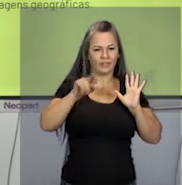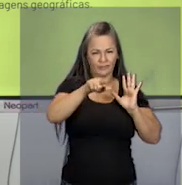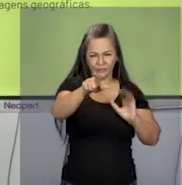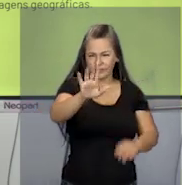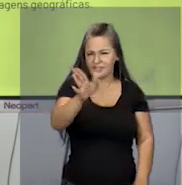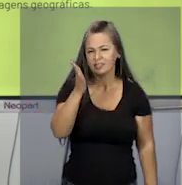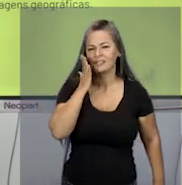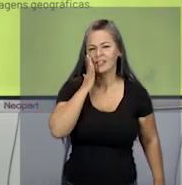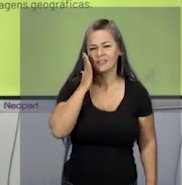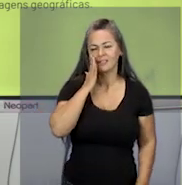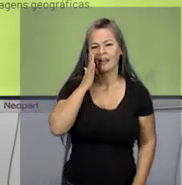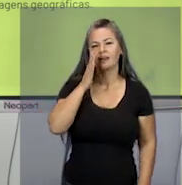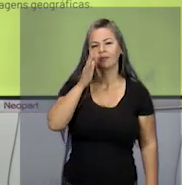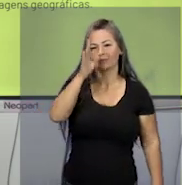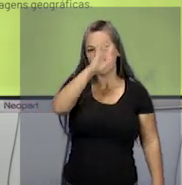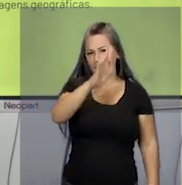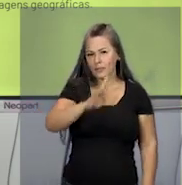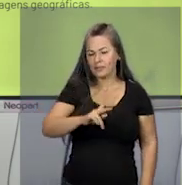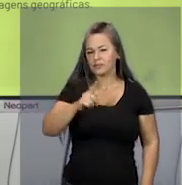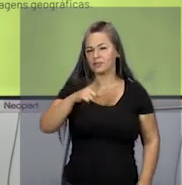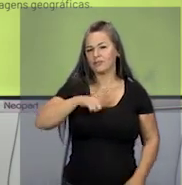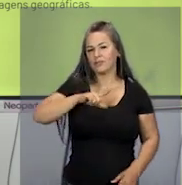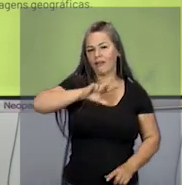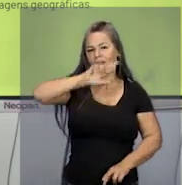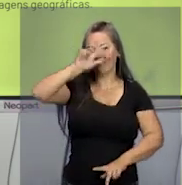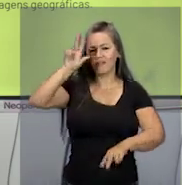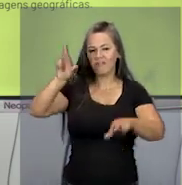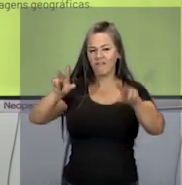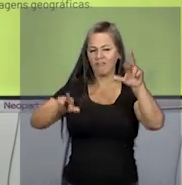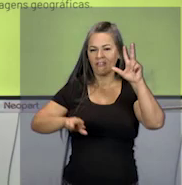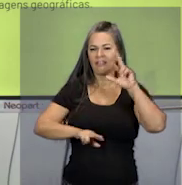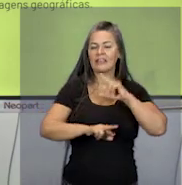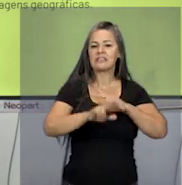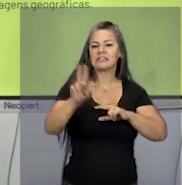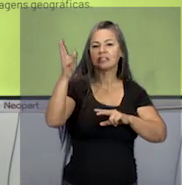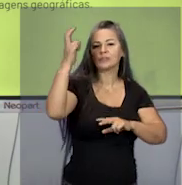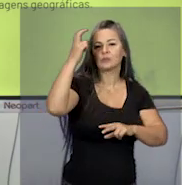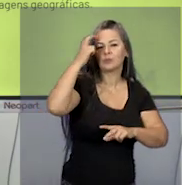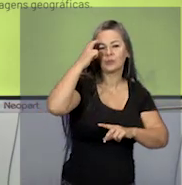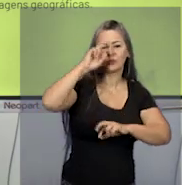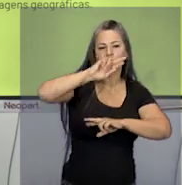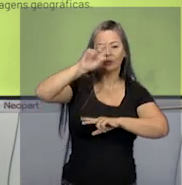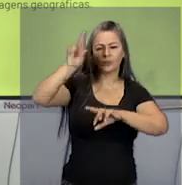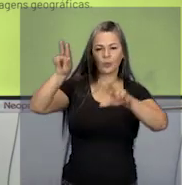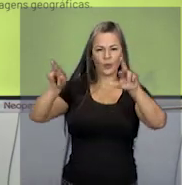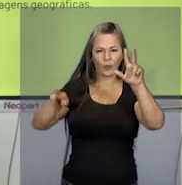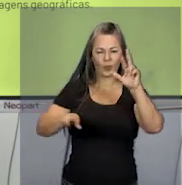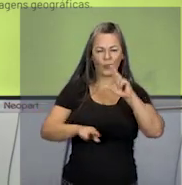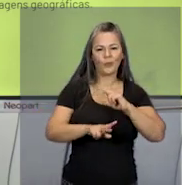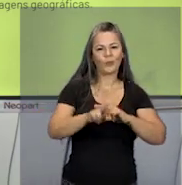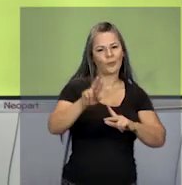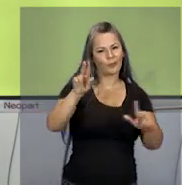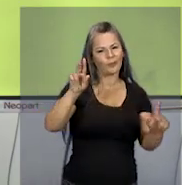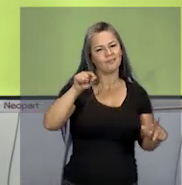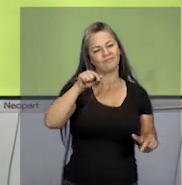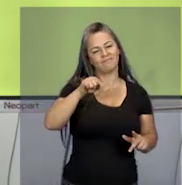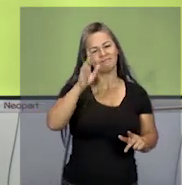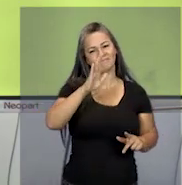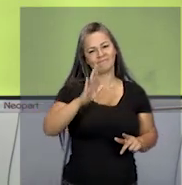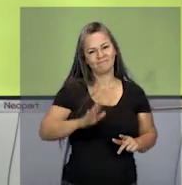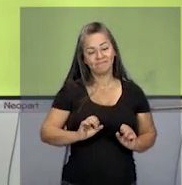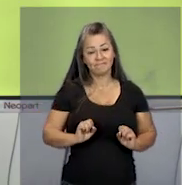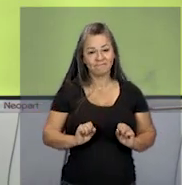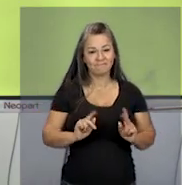né? Justamente por causa da sua extensão territorial, isso é o grande destaque do nosso território, né? Essa diversidade grande territorial.